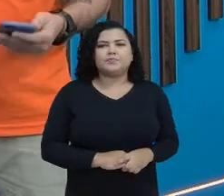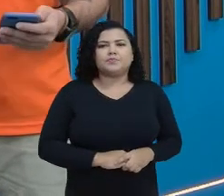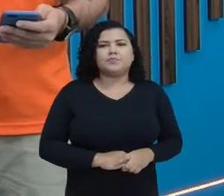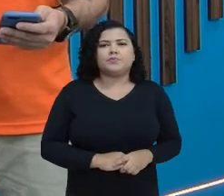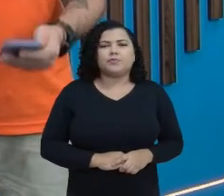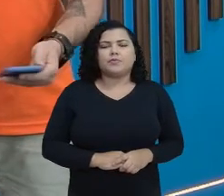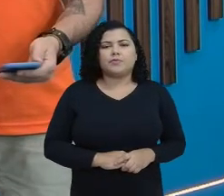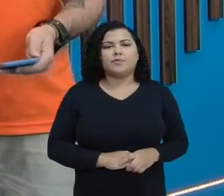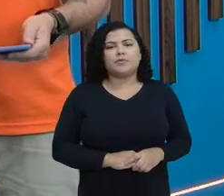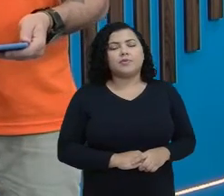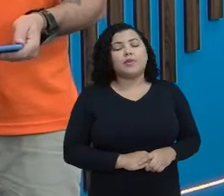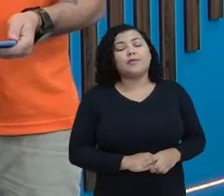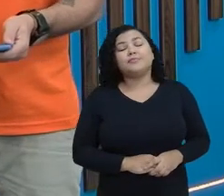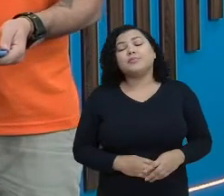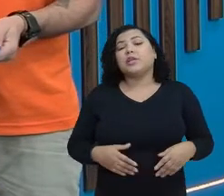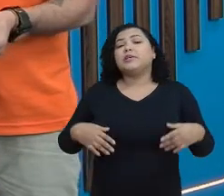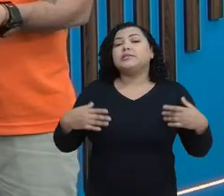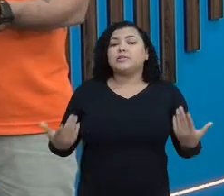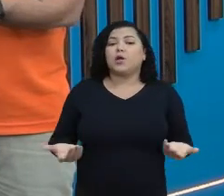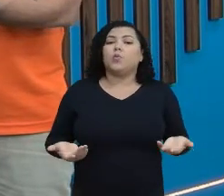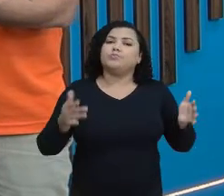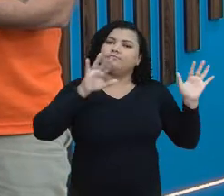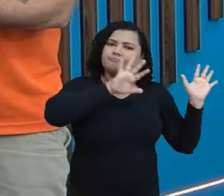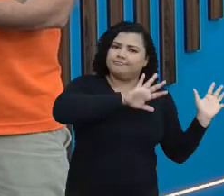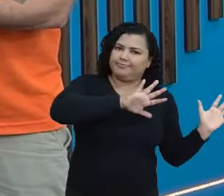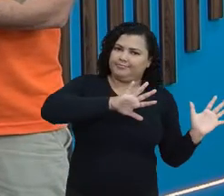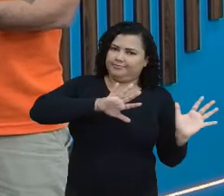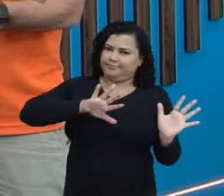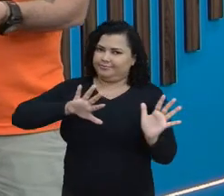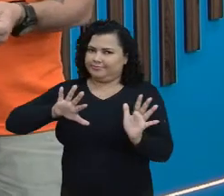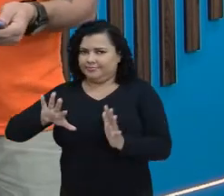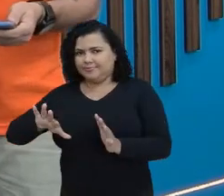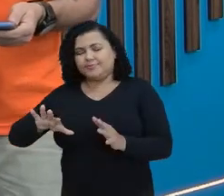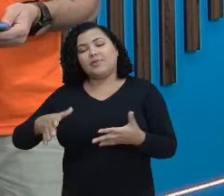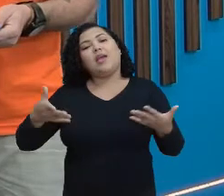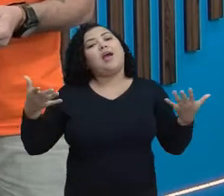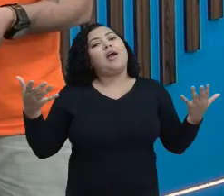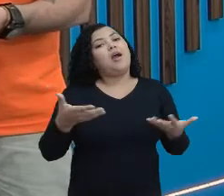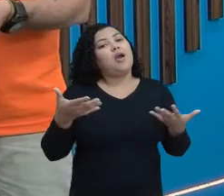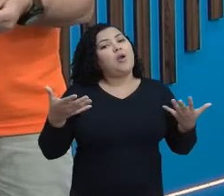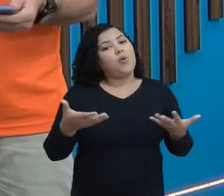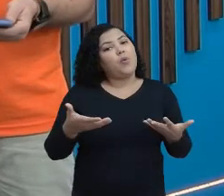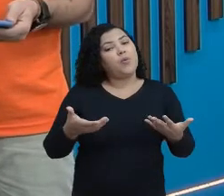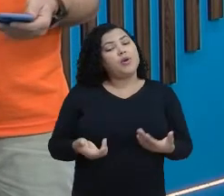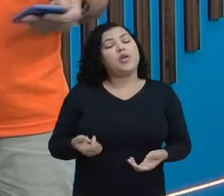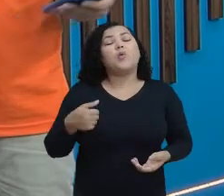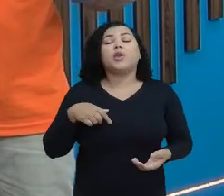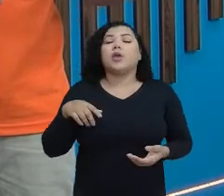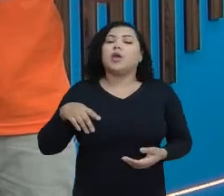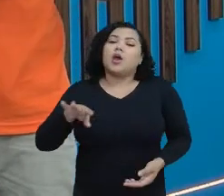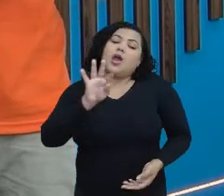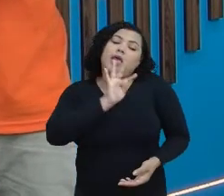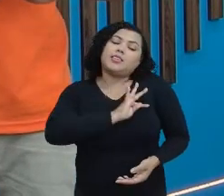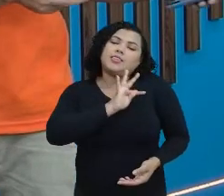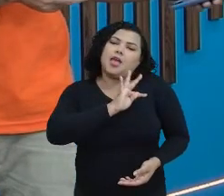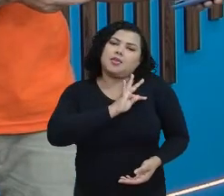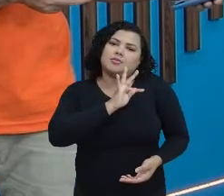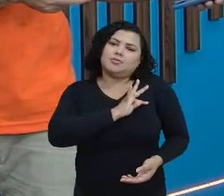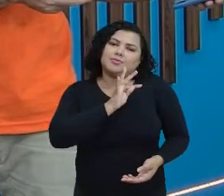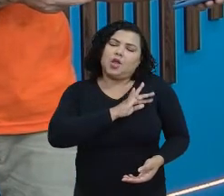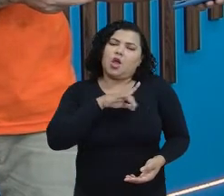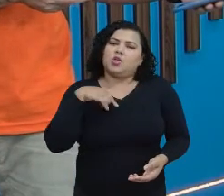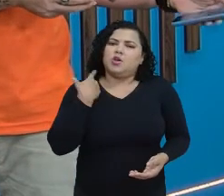Bom, agora a gente passa a um pedaço da aula que eu diria que é a parte técnica, onde a gente vai juntar tudo que a